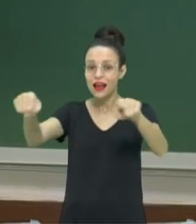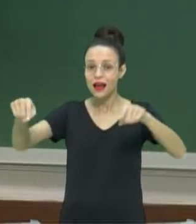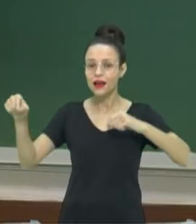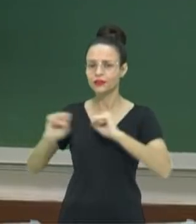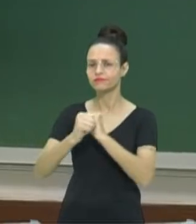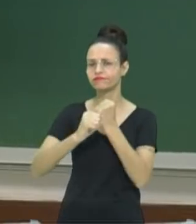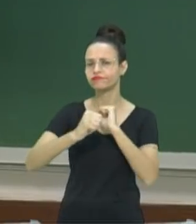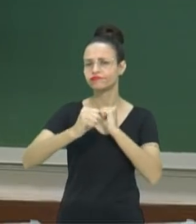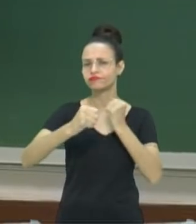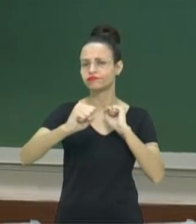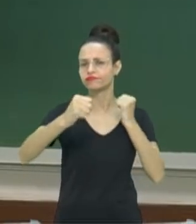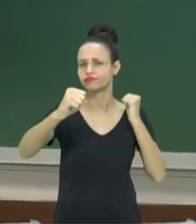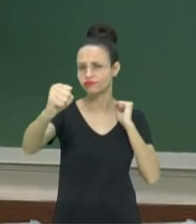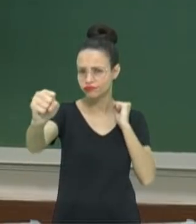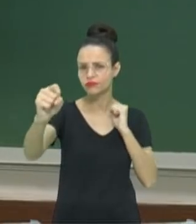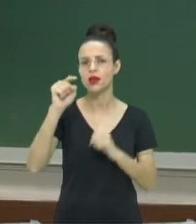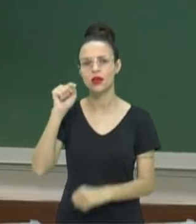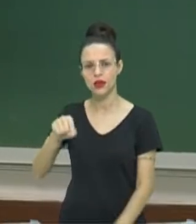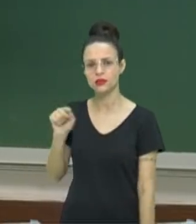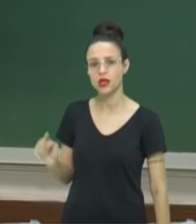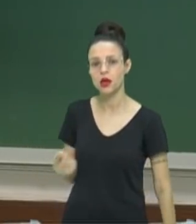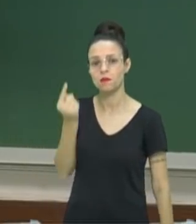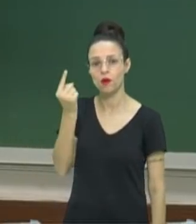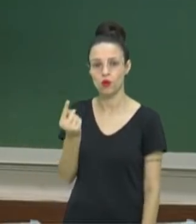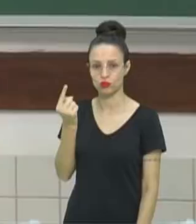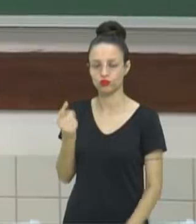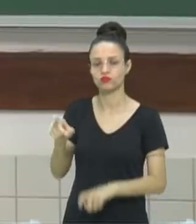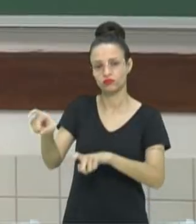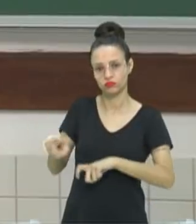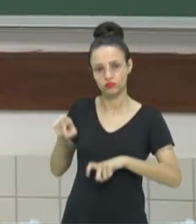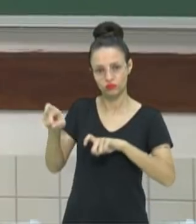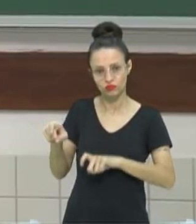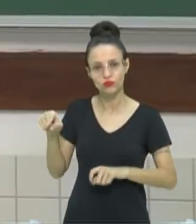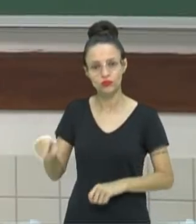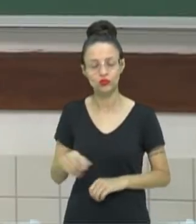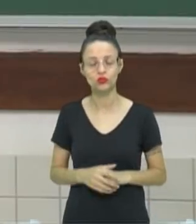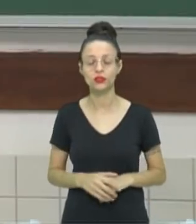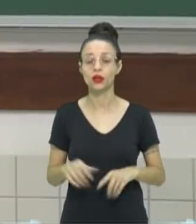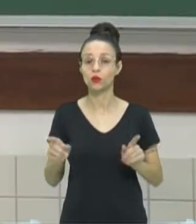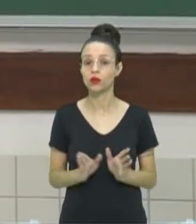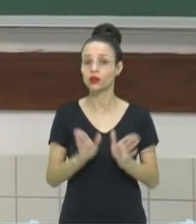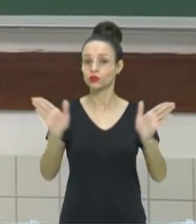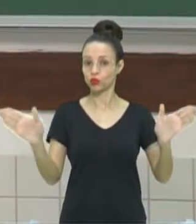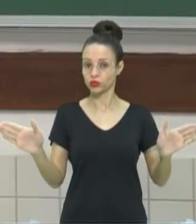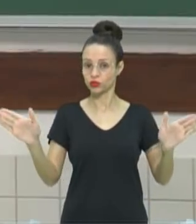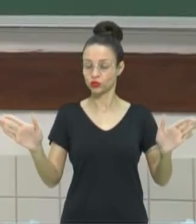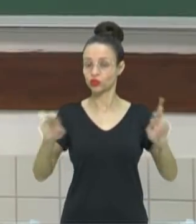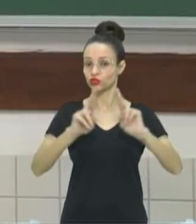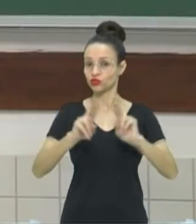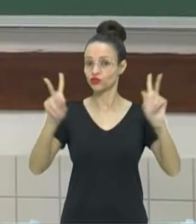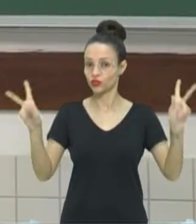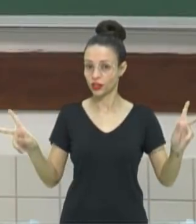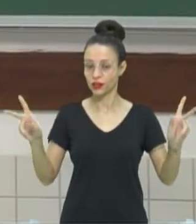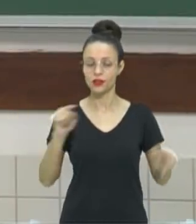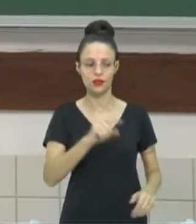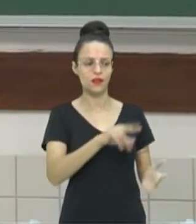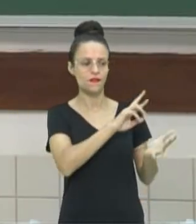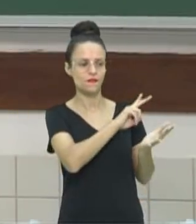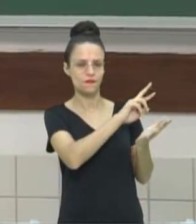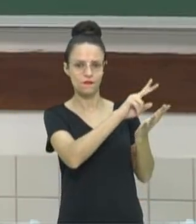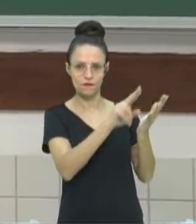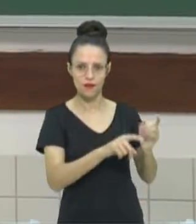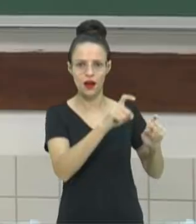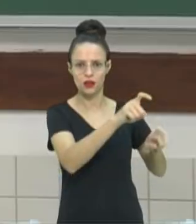enormes quando eu falo da produção da monocultura. Então, dois setores diversificados, policultura